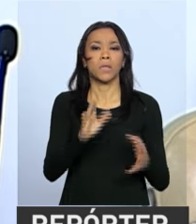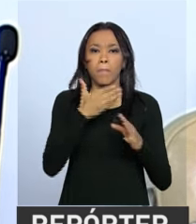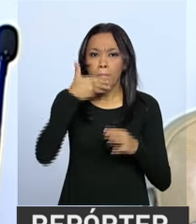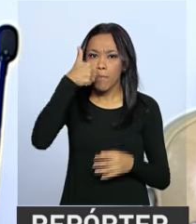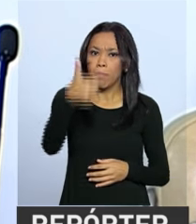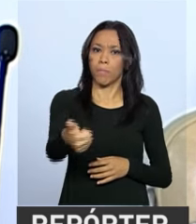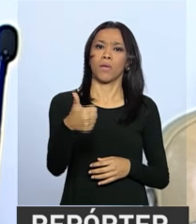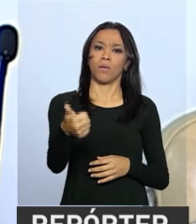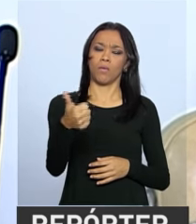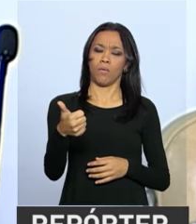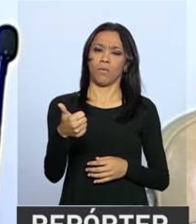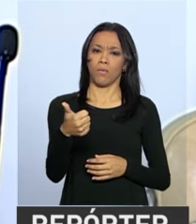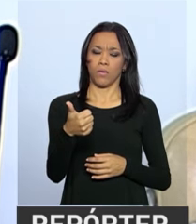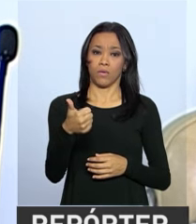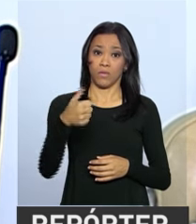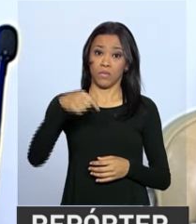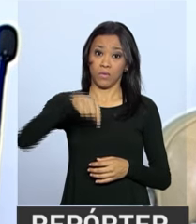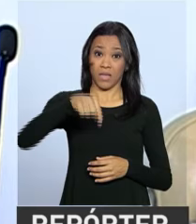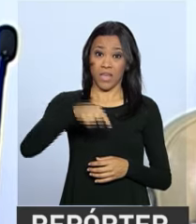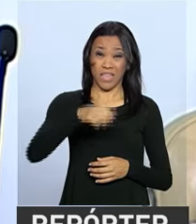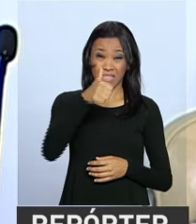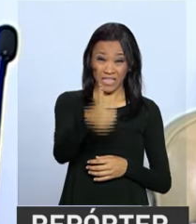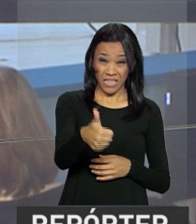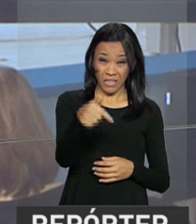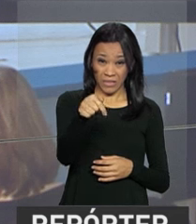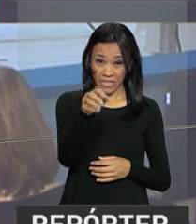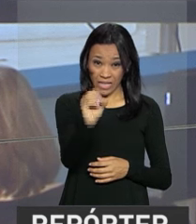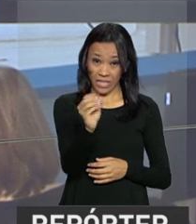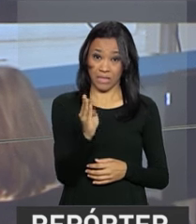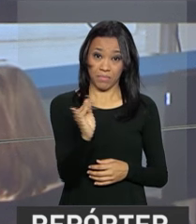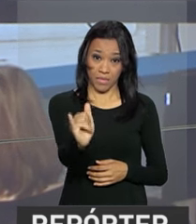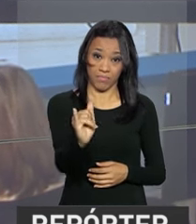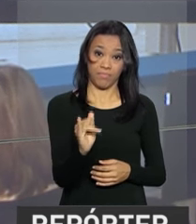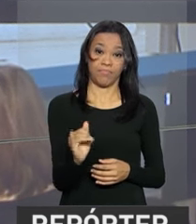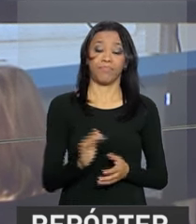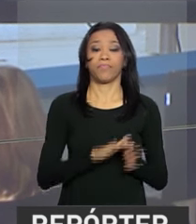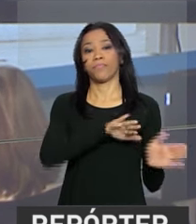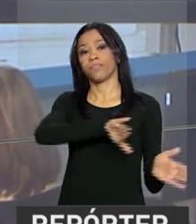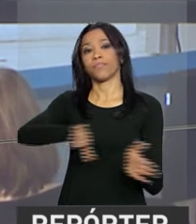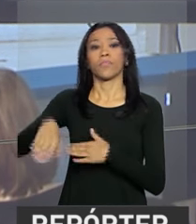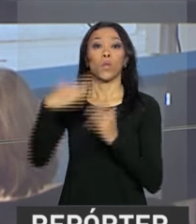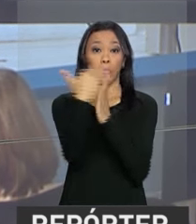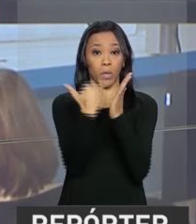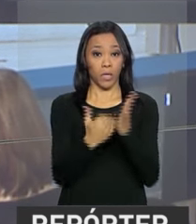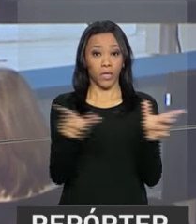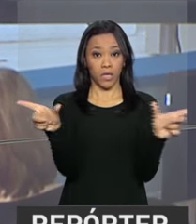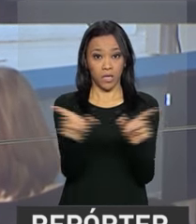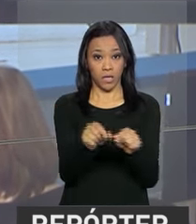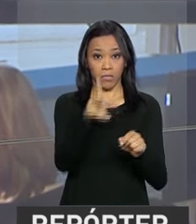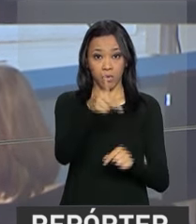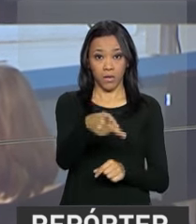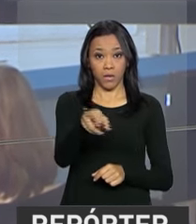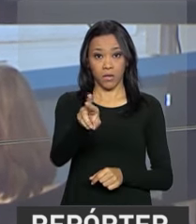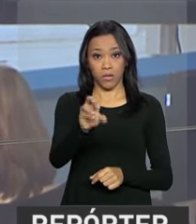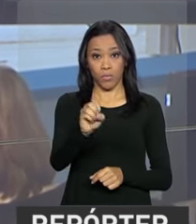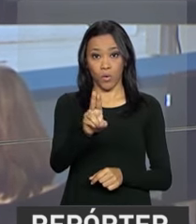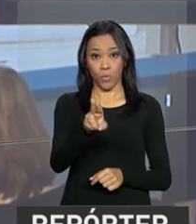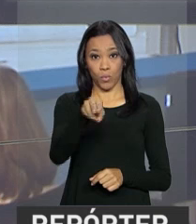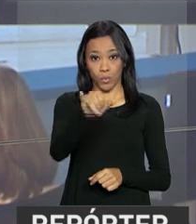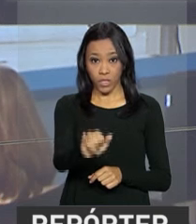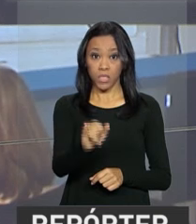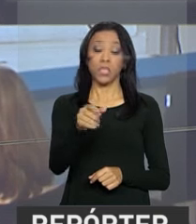melhor do que esse 170 bi o programa Universidade para Todos registrou no primeiro